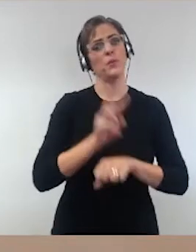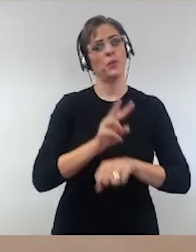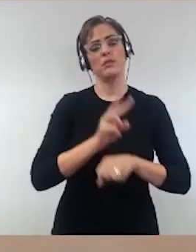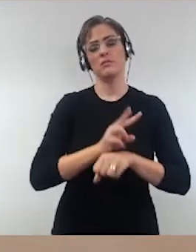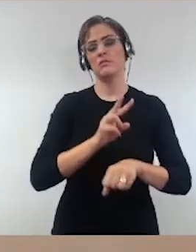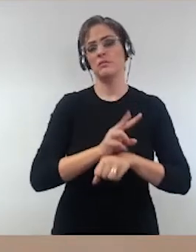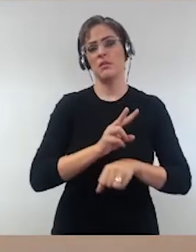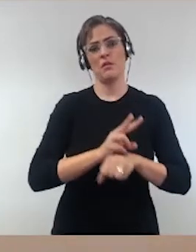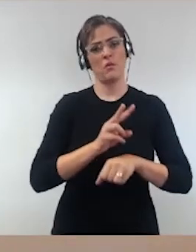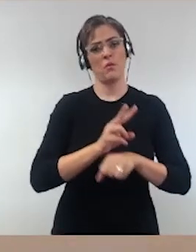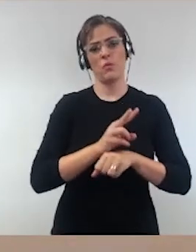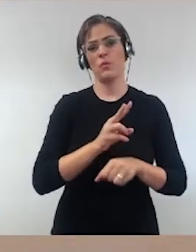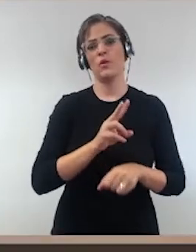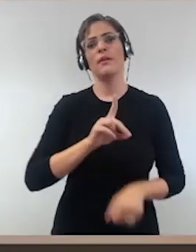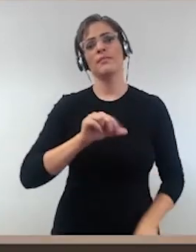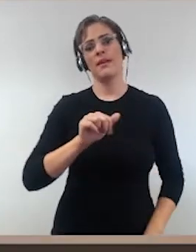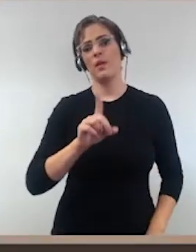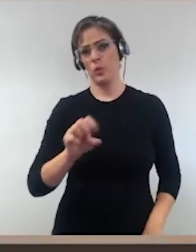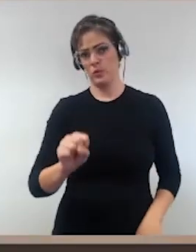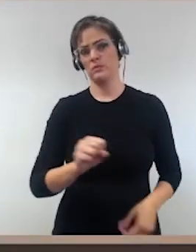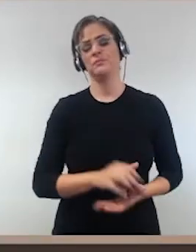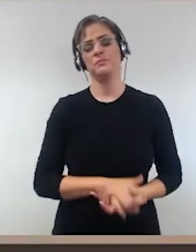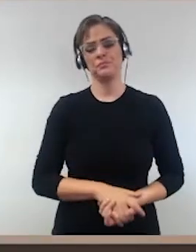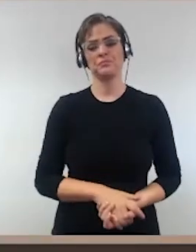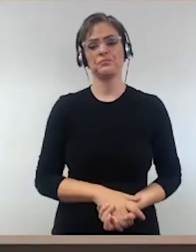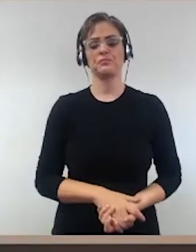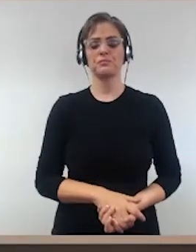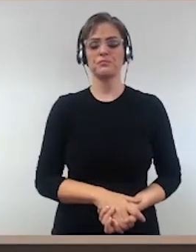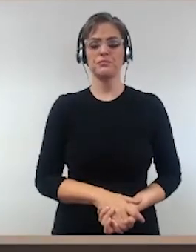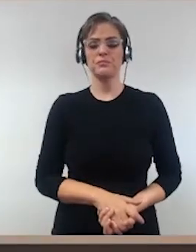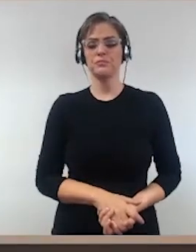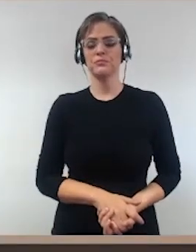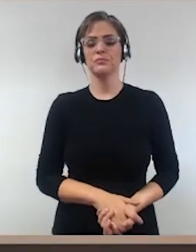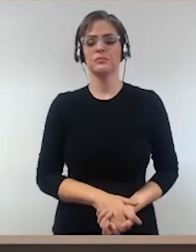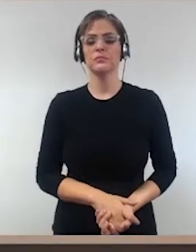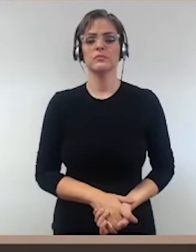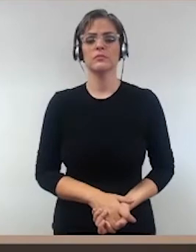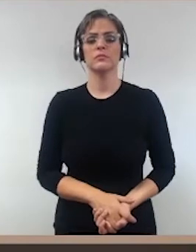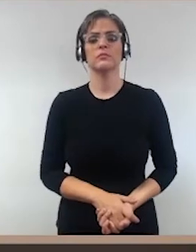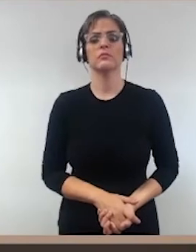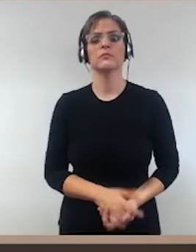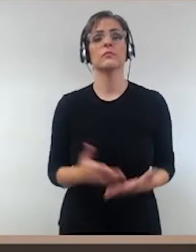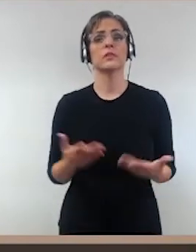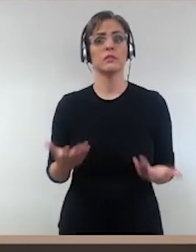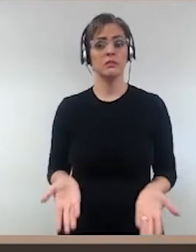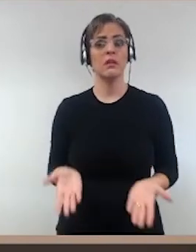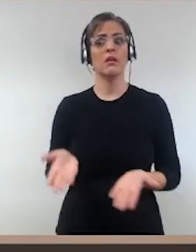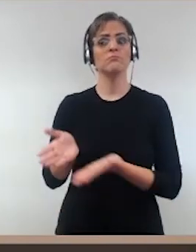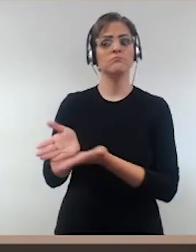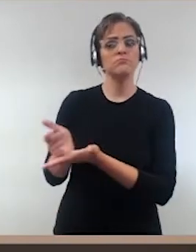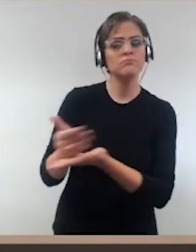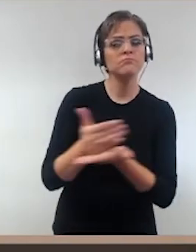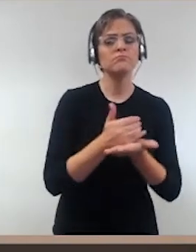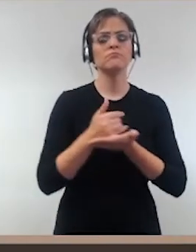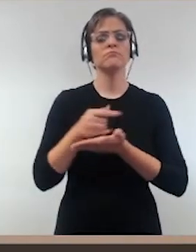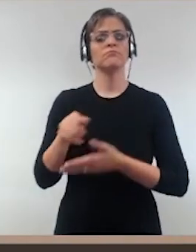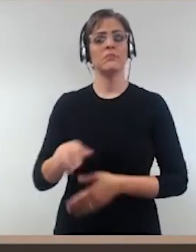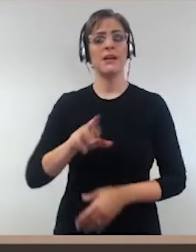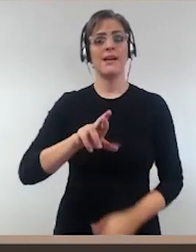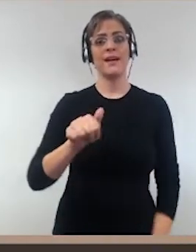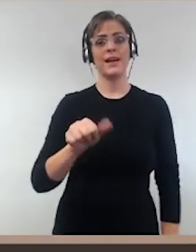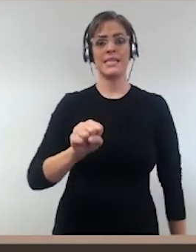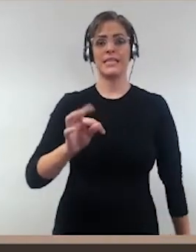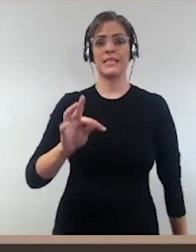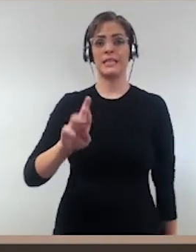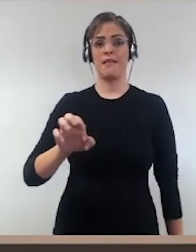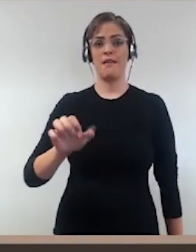usar esses meus 3 minutos que restam muito rapidamente sobre isso. A coleta que essa rastreabilidade ela exige, ela é uma coleta